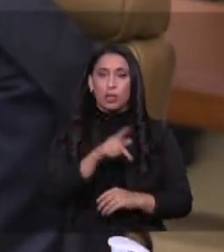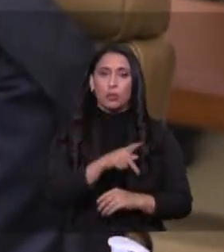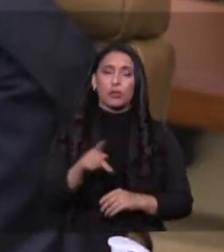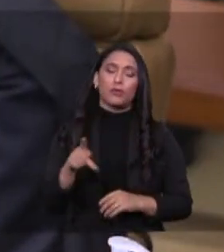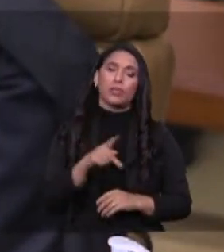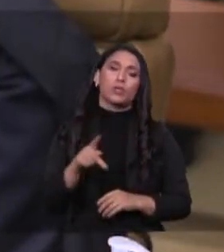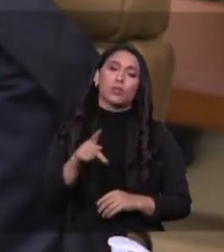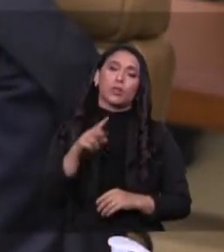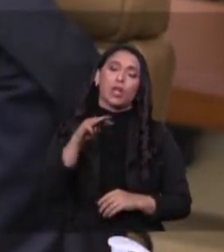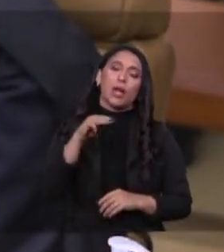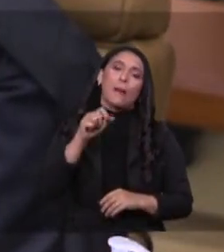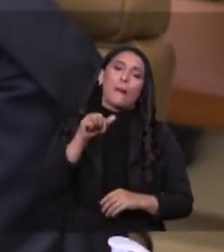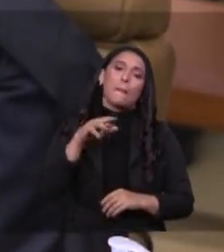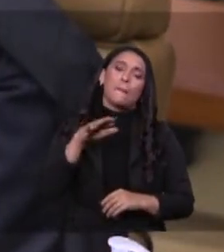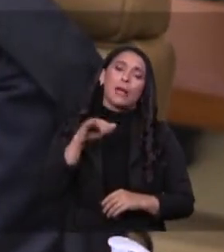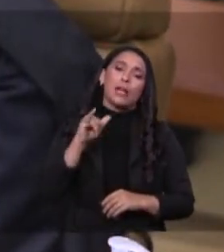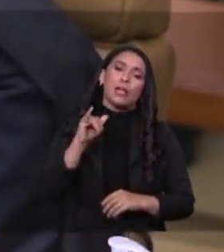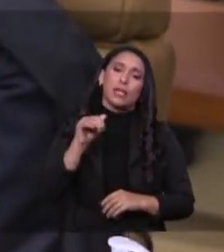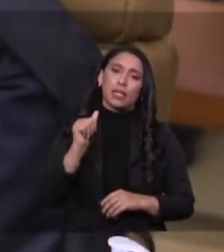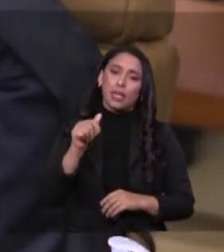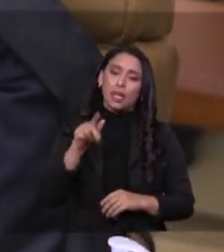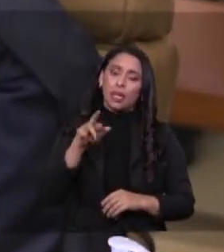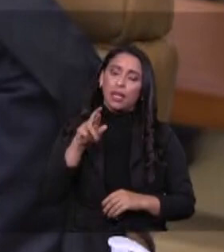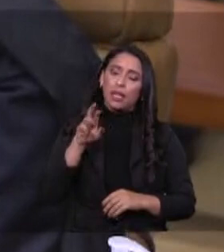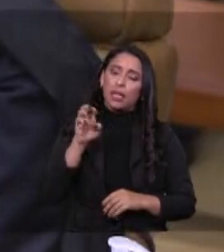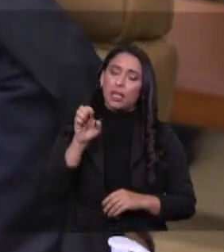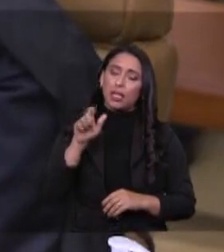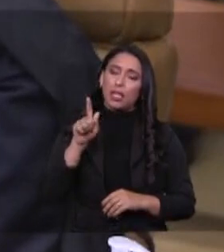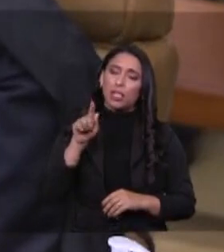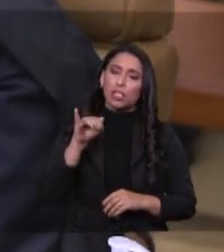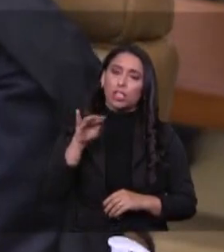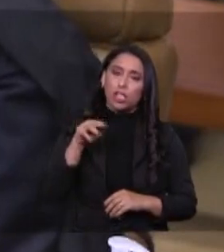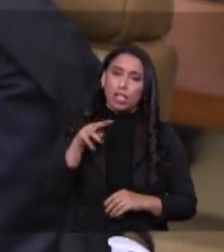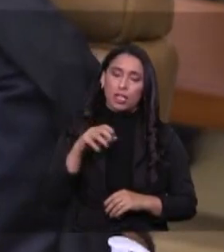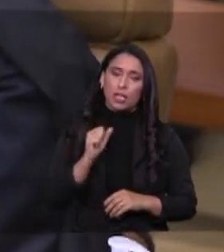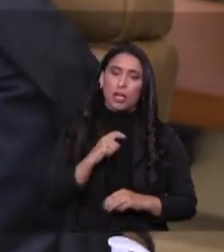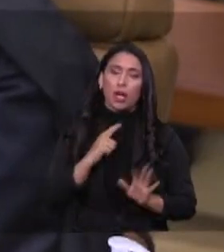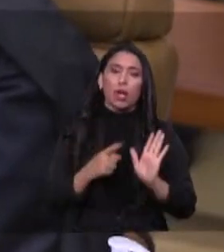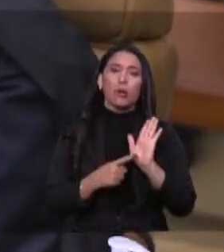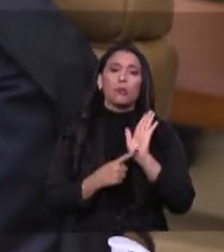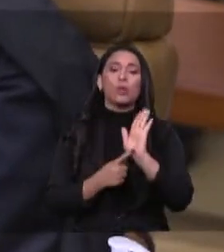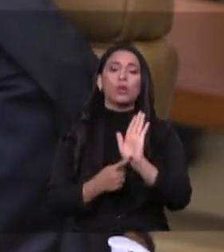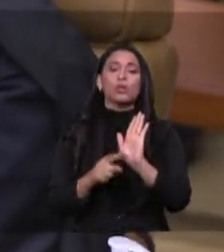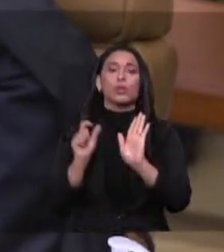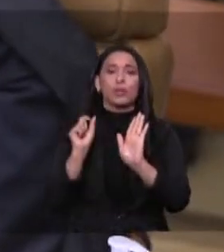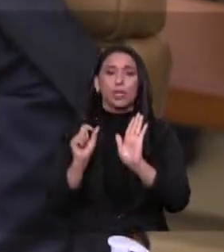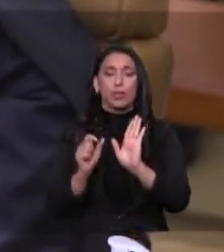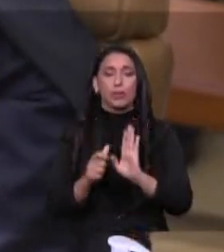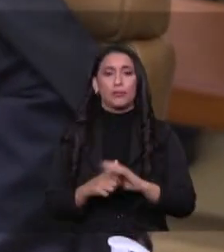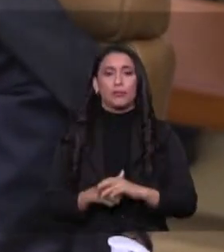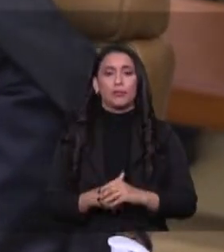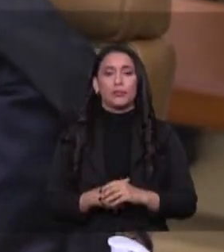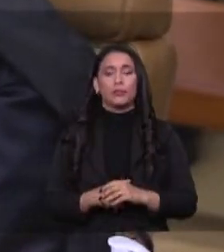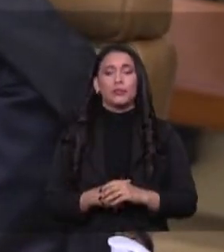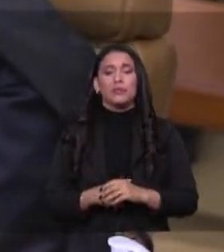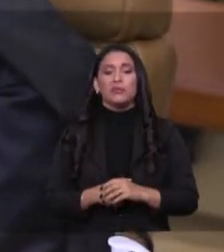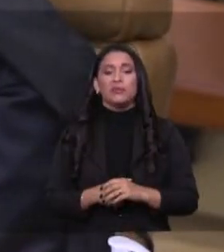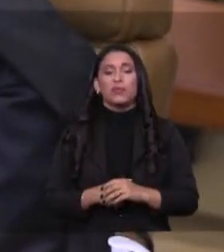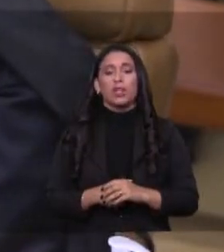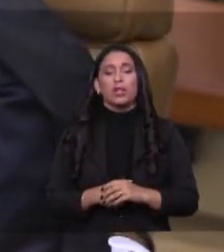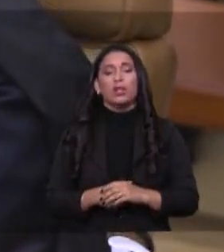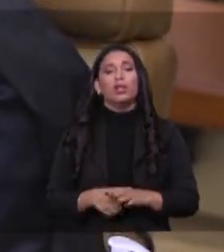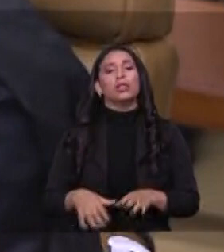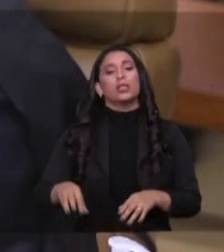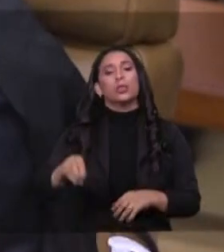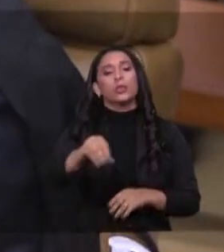Maria Regina Celestino de Almeida. Ele retrata, melhor dizendo, a distribuição